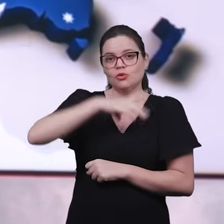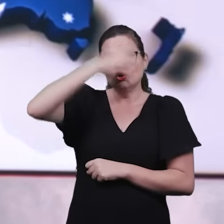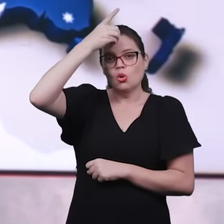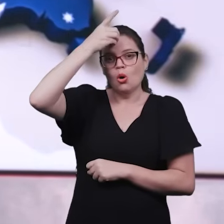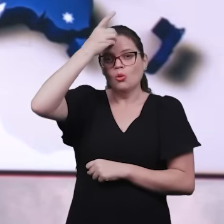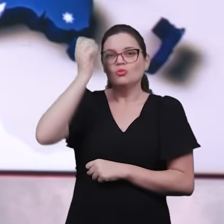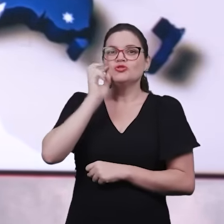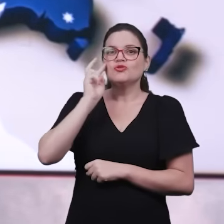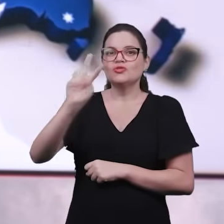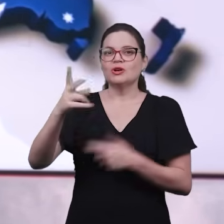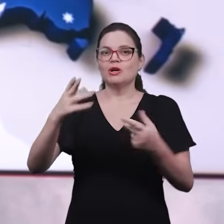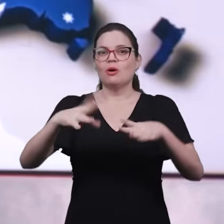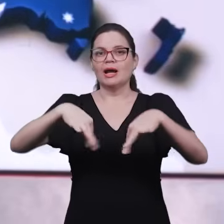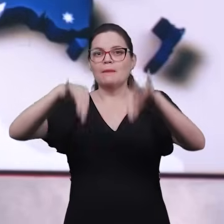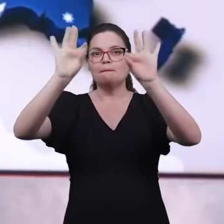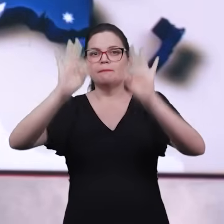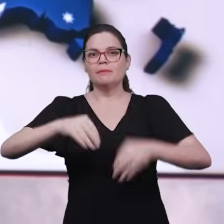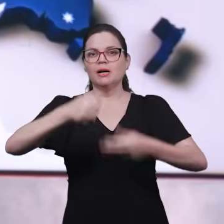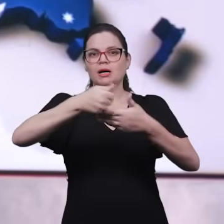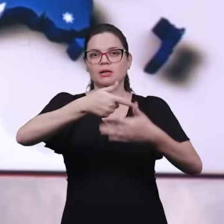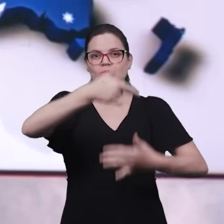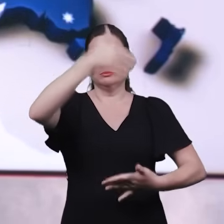aquela projeção, com